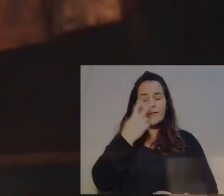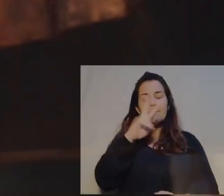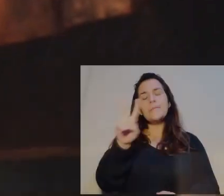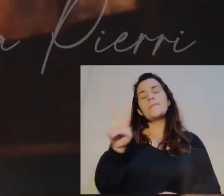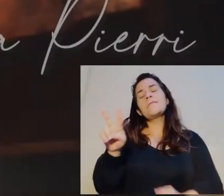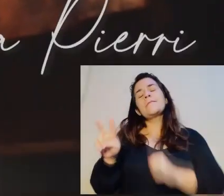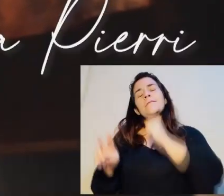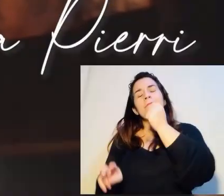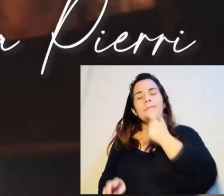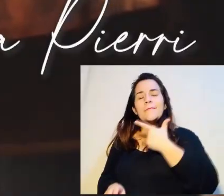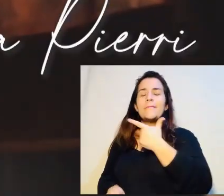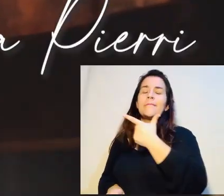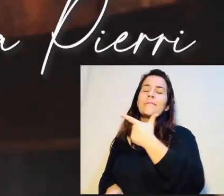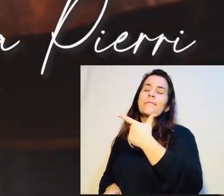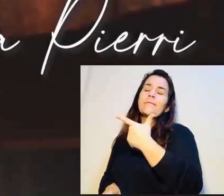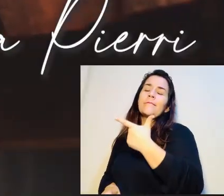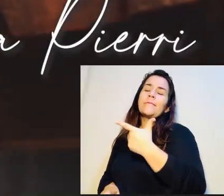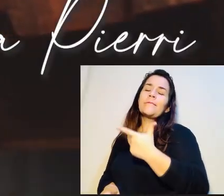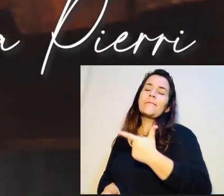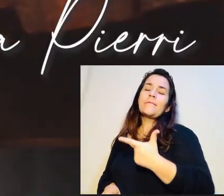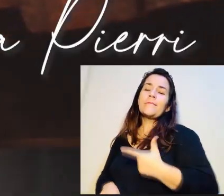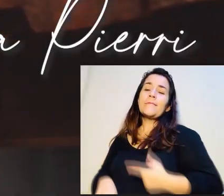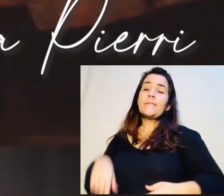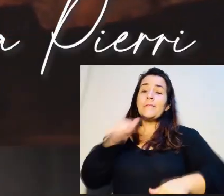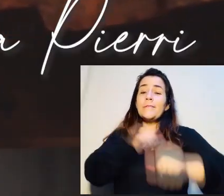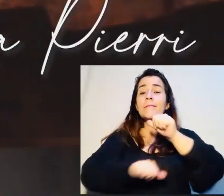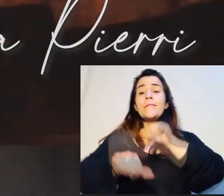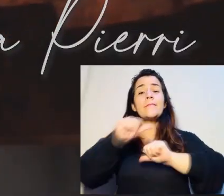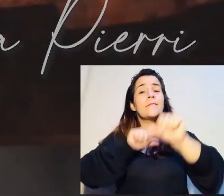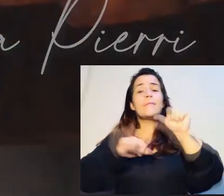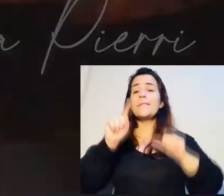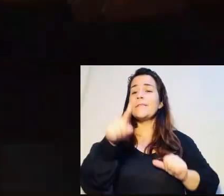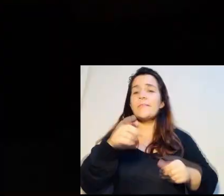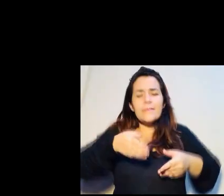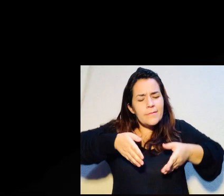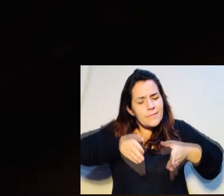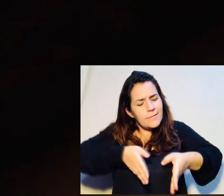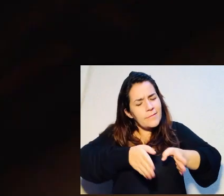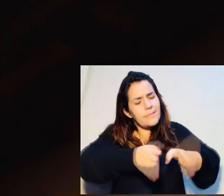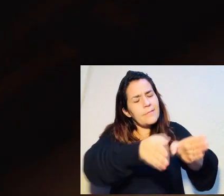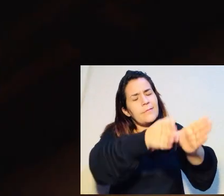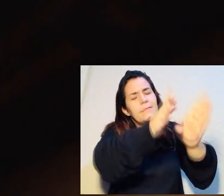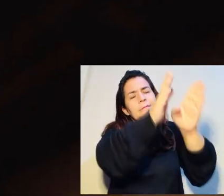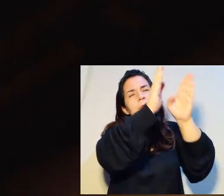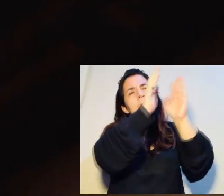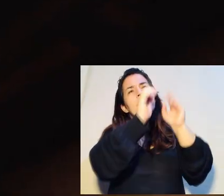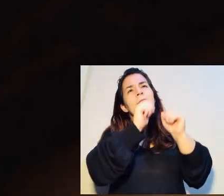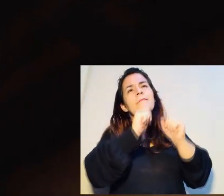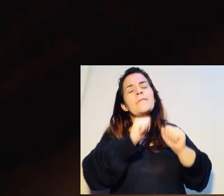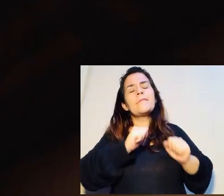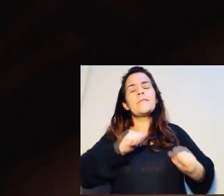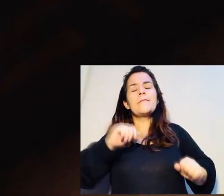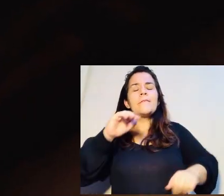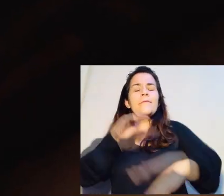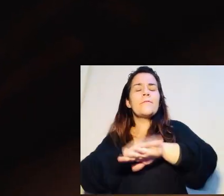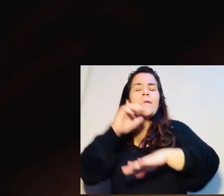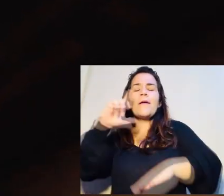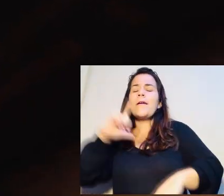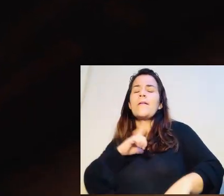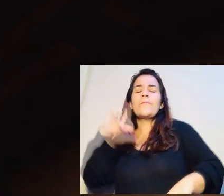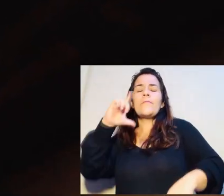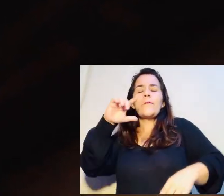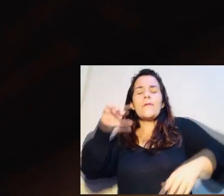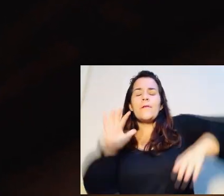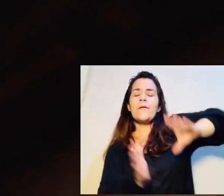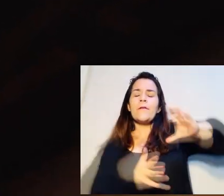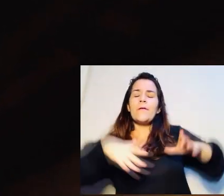Um olhar, um sorriso muda a sua direção,